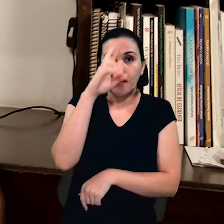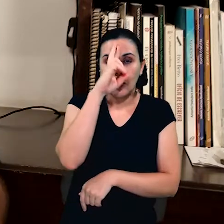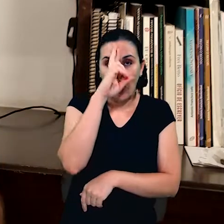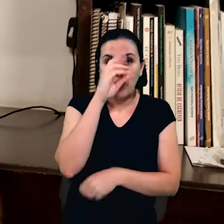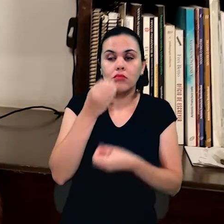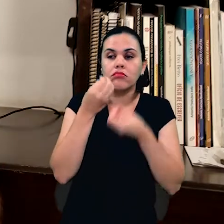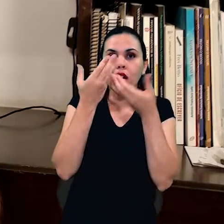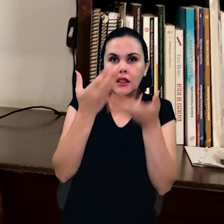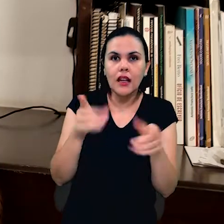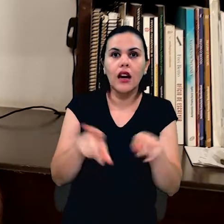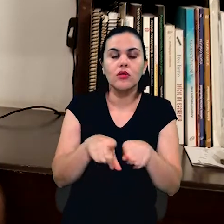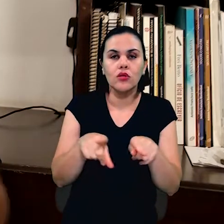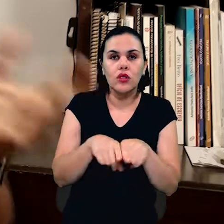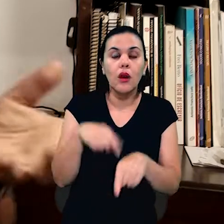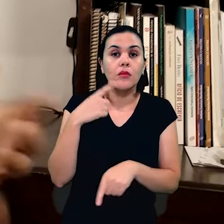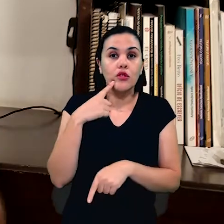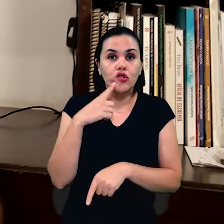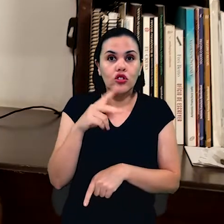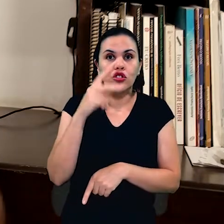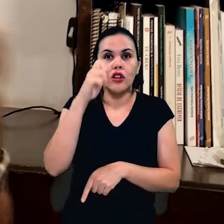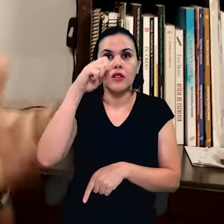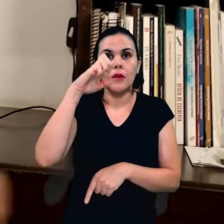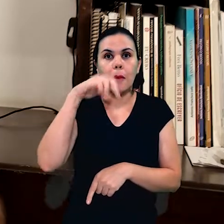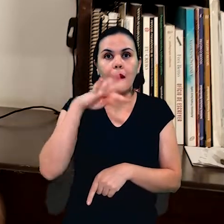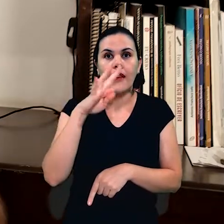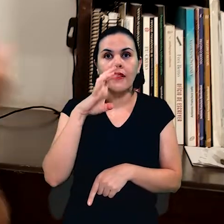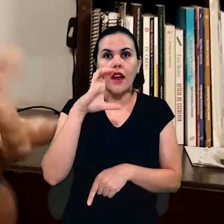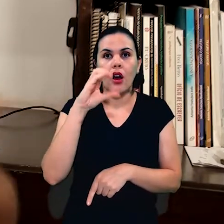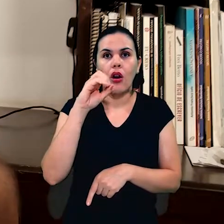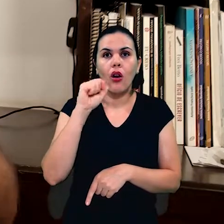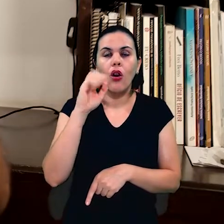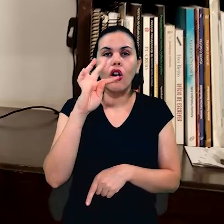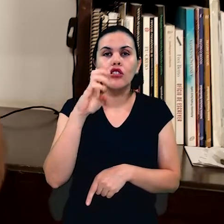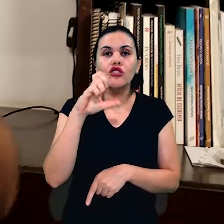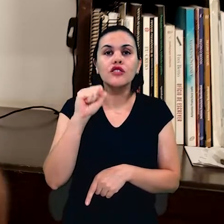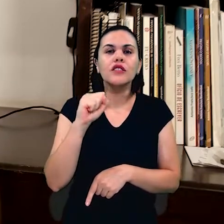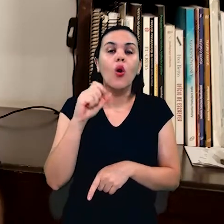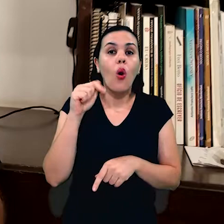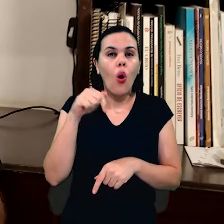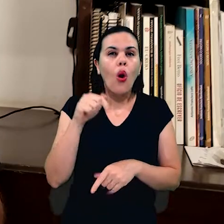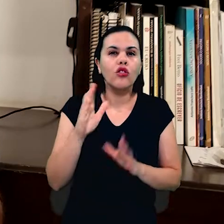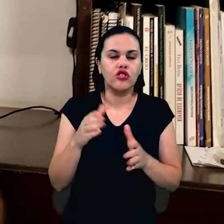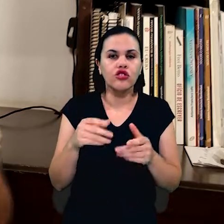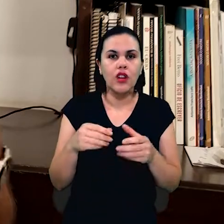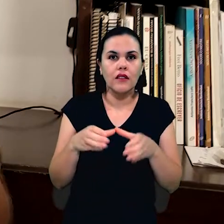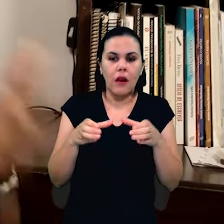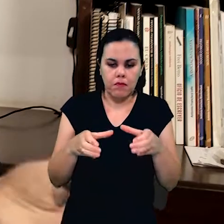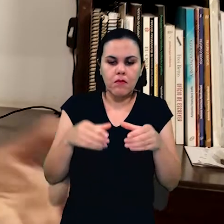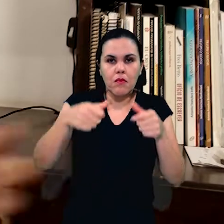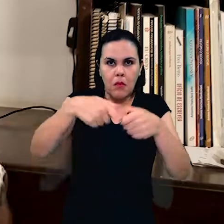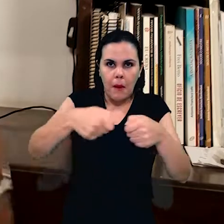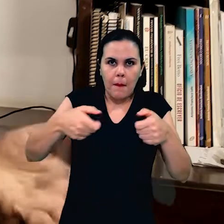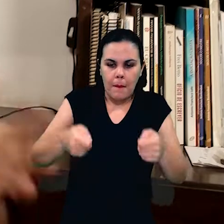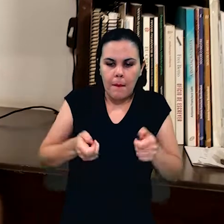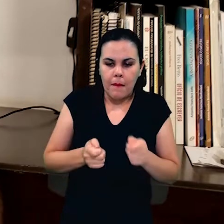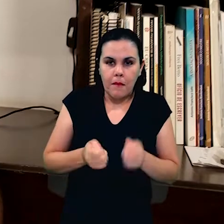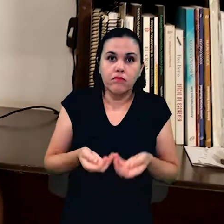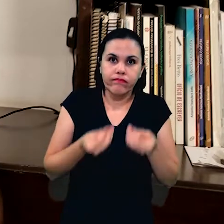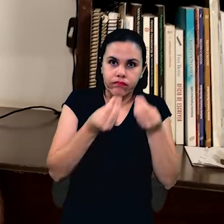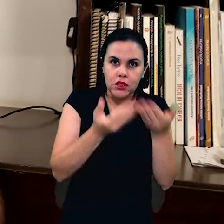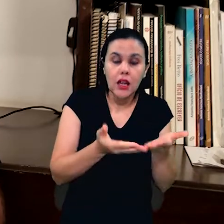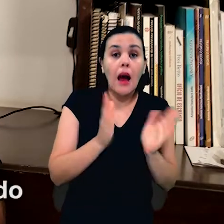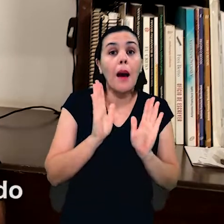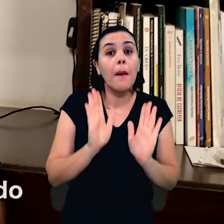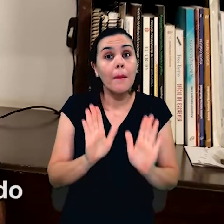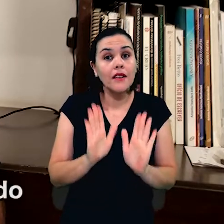lá no dia de Pentecoste para todas as pessoas. Claro que hoje, dentro da atualidade, se dão aí marmitex, mas é dado, esse gesto